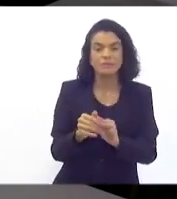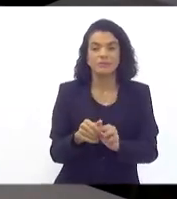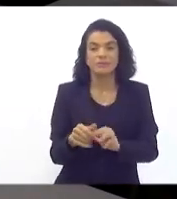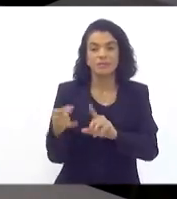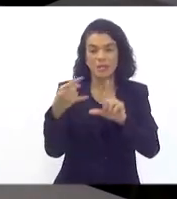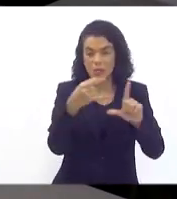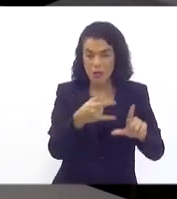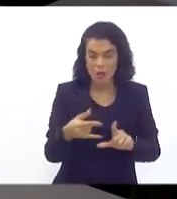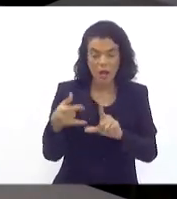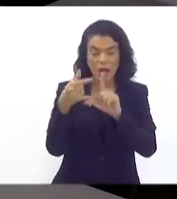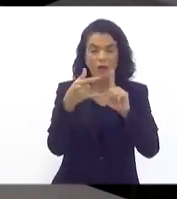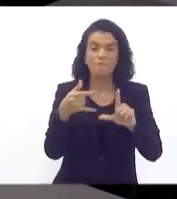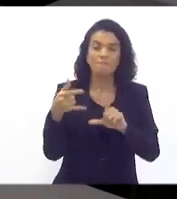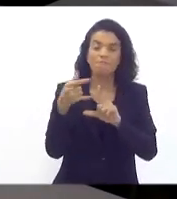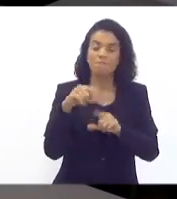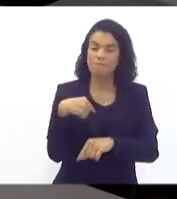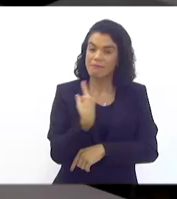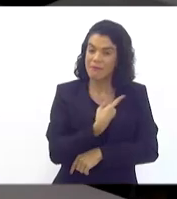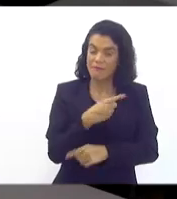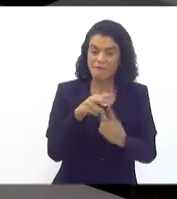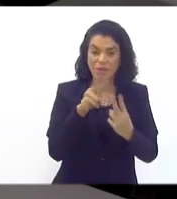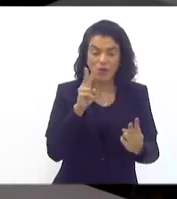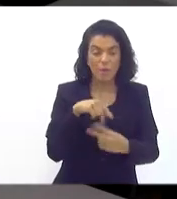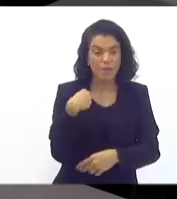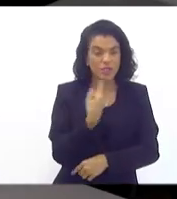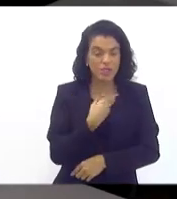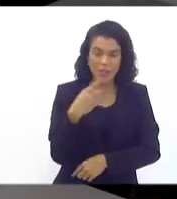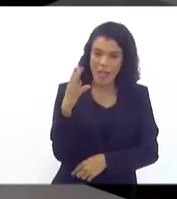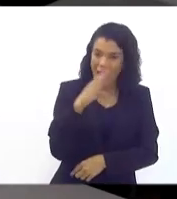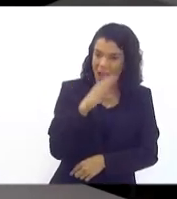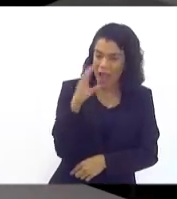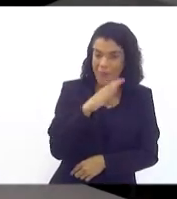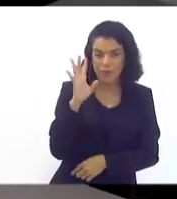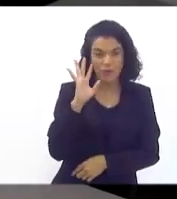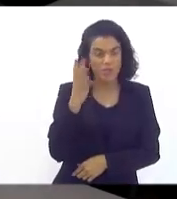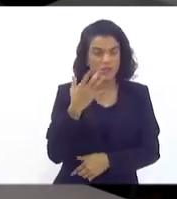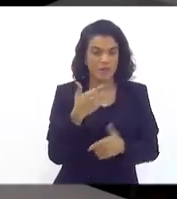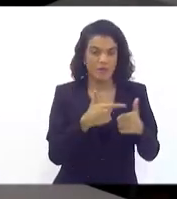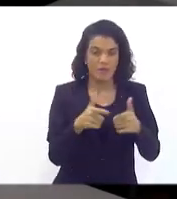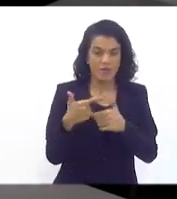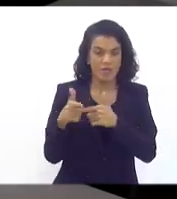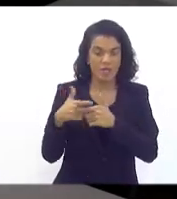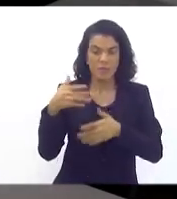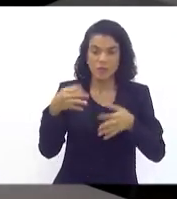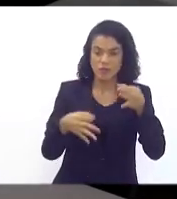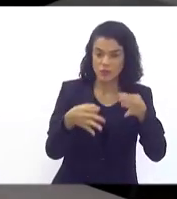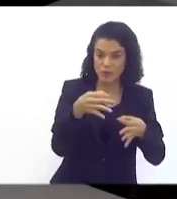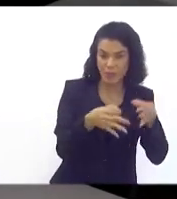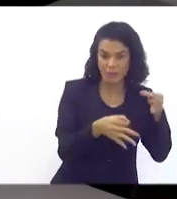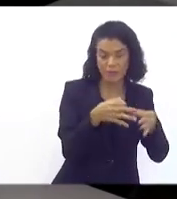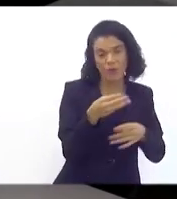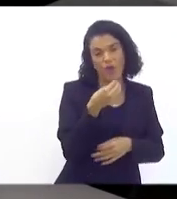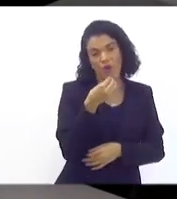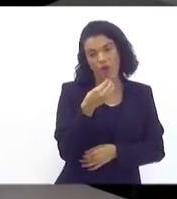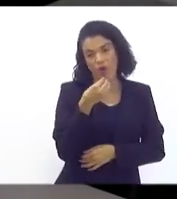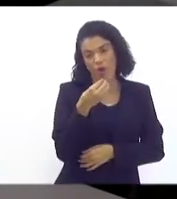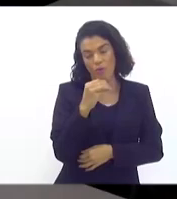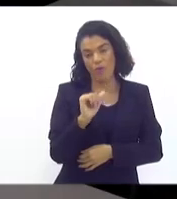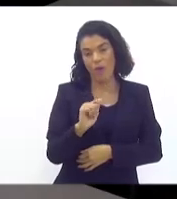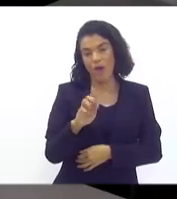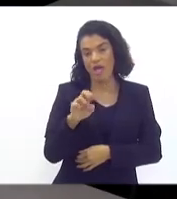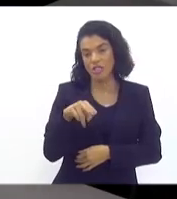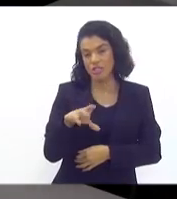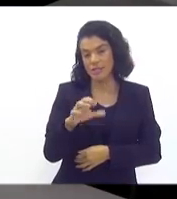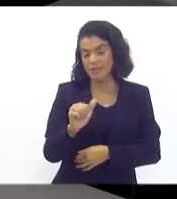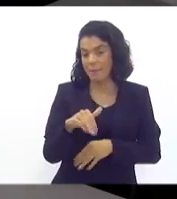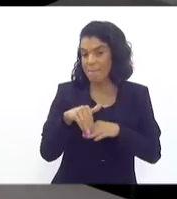num possível plenário virtual para a gente dar agilidade né nesses nesses julgamentos obviamente uma agência um pouco mais digital